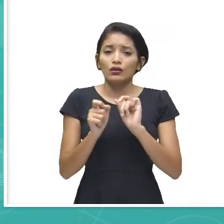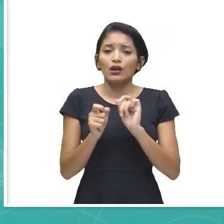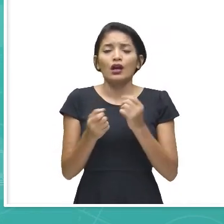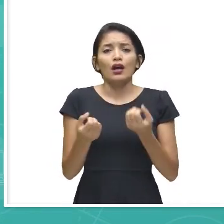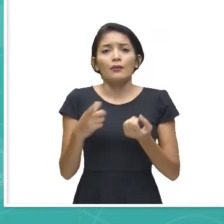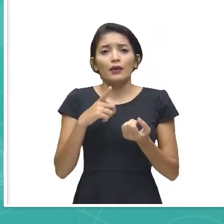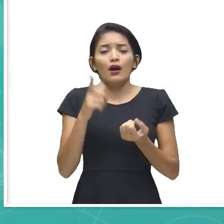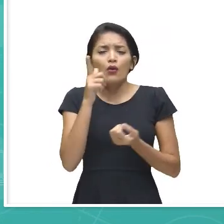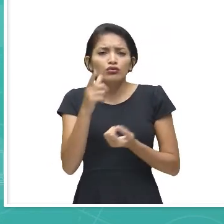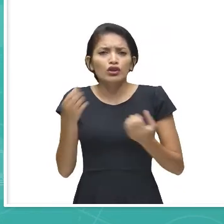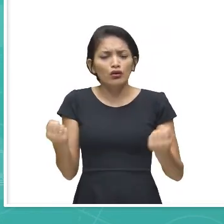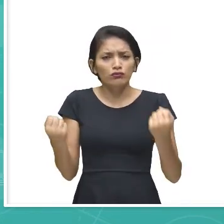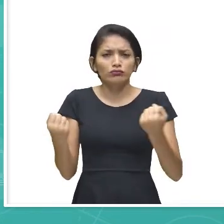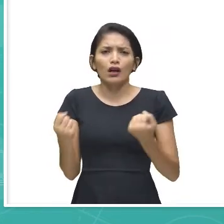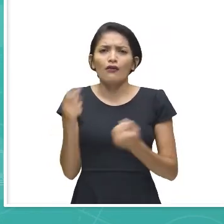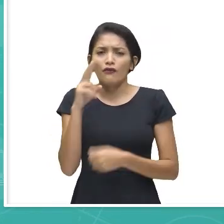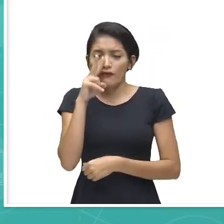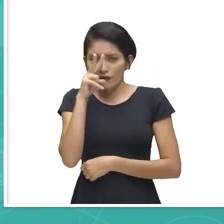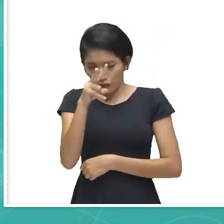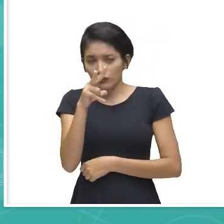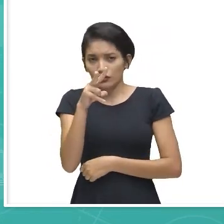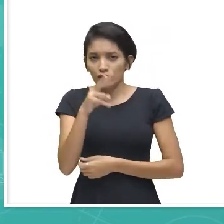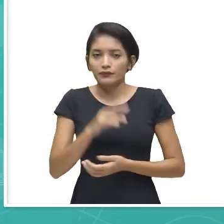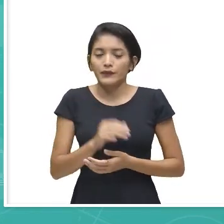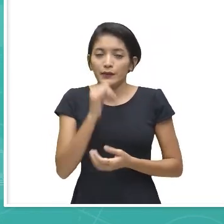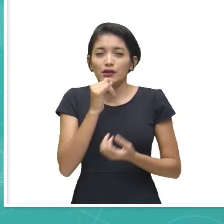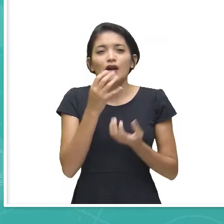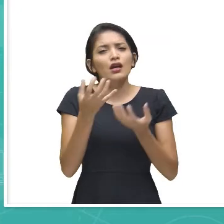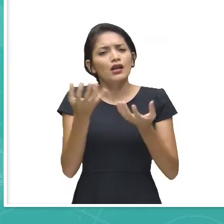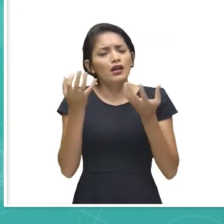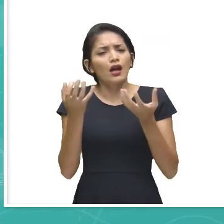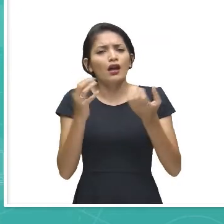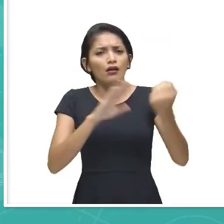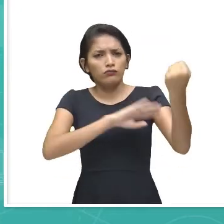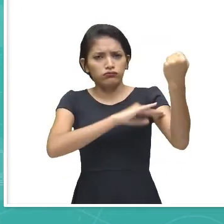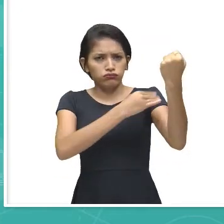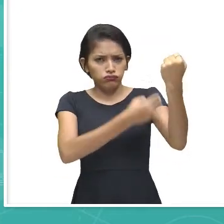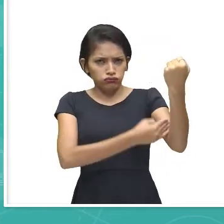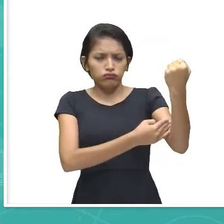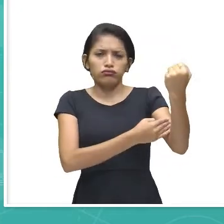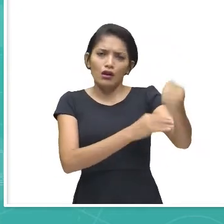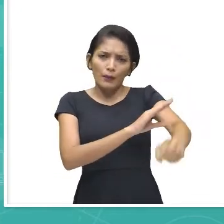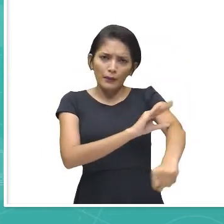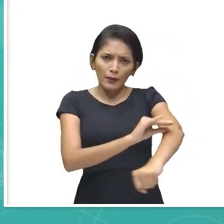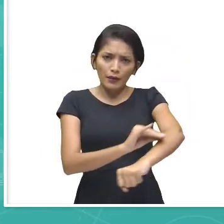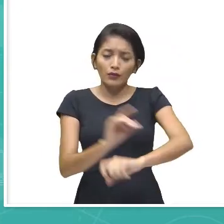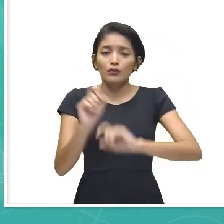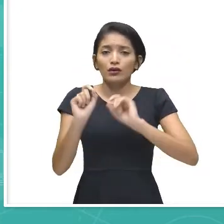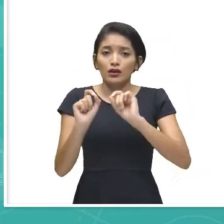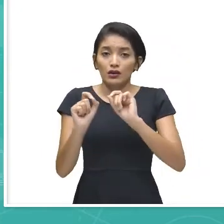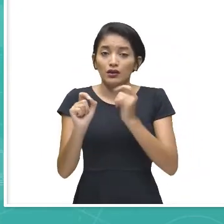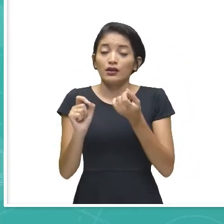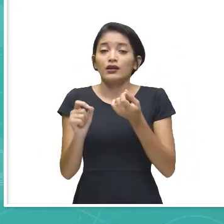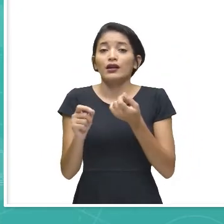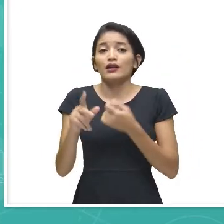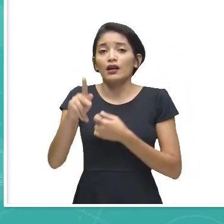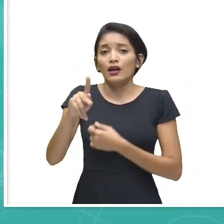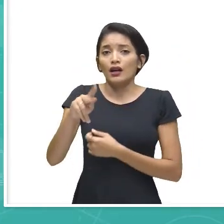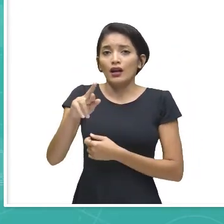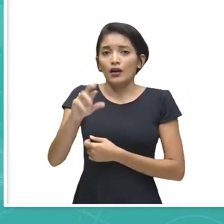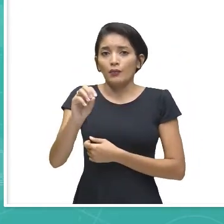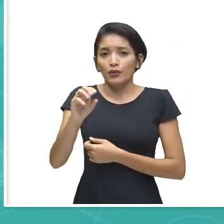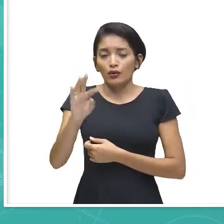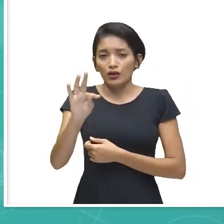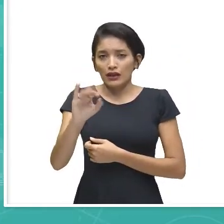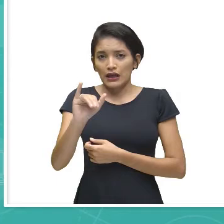força. Então, quando a gente quer ganhar músculos, o que a gente ouve sempre falar sobre a questão das proteínas?